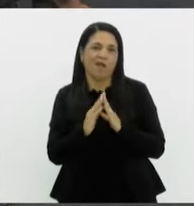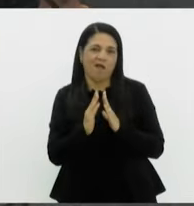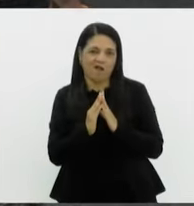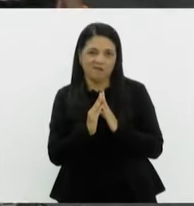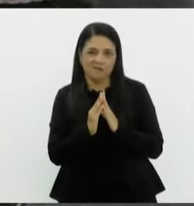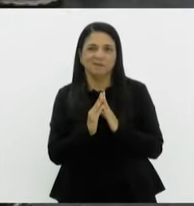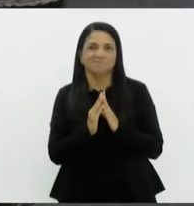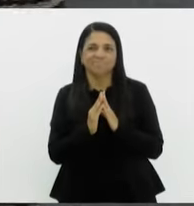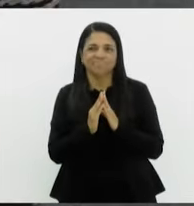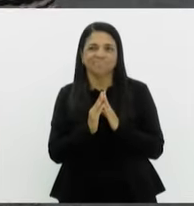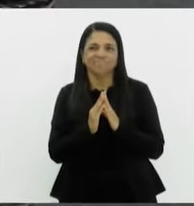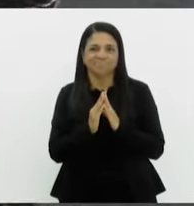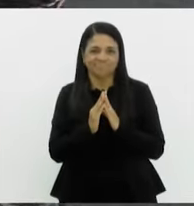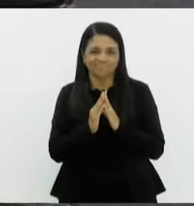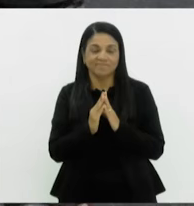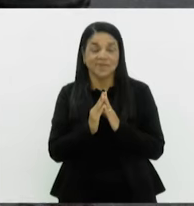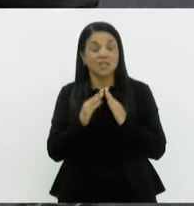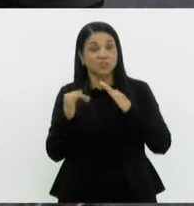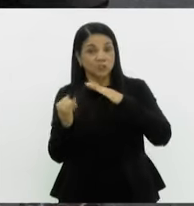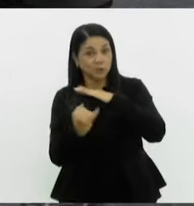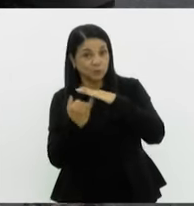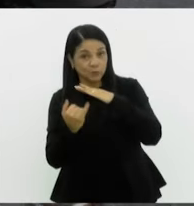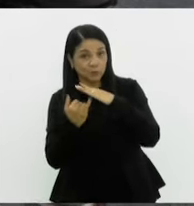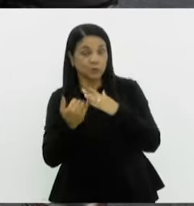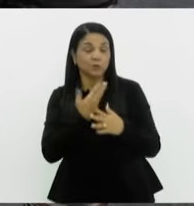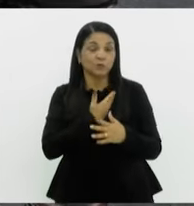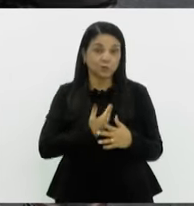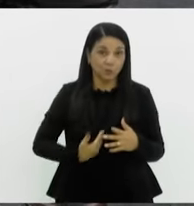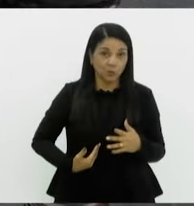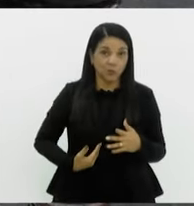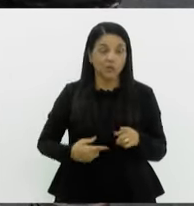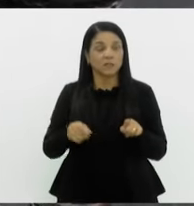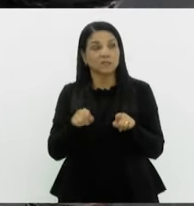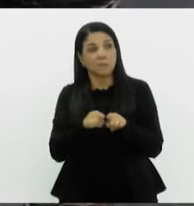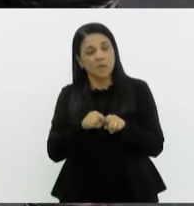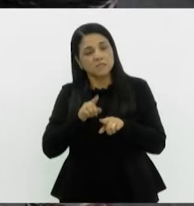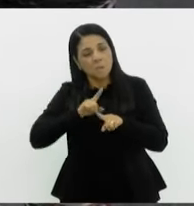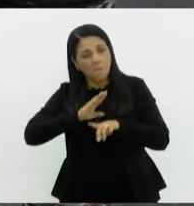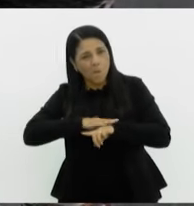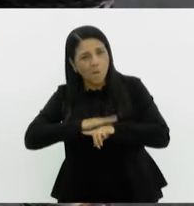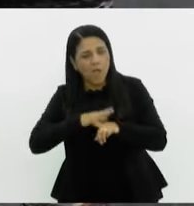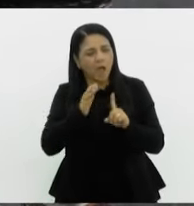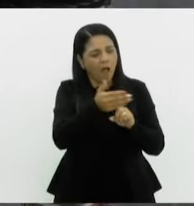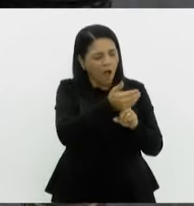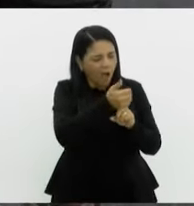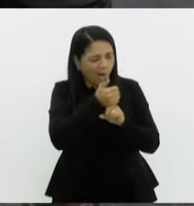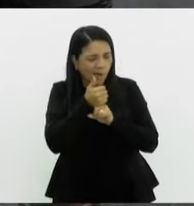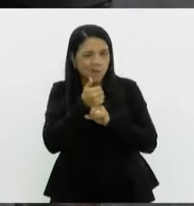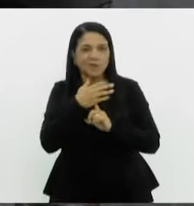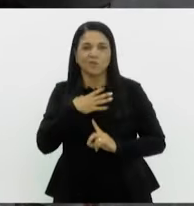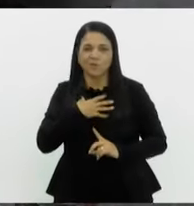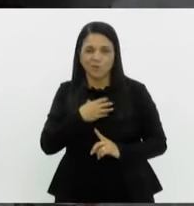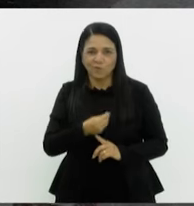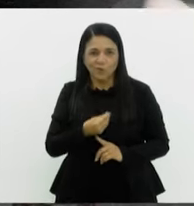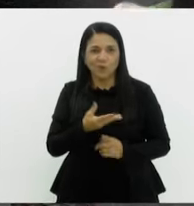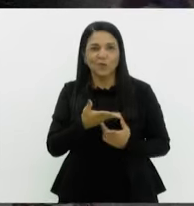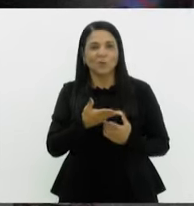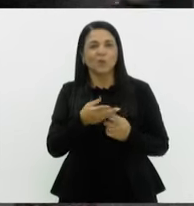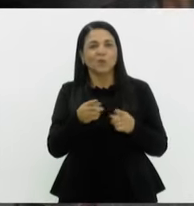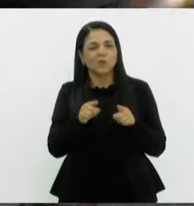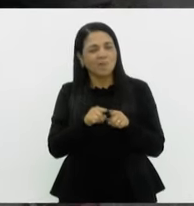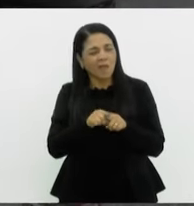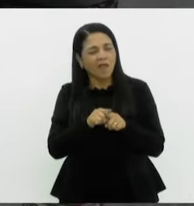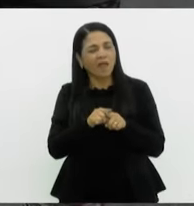ou das instituições públicas que deveriam fazer que esse momento de acolhimento também seja um momento de reconhecimento